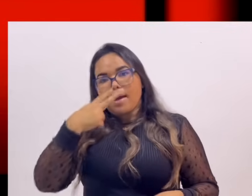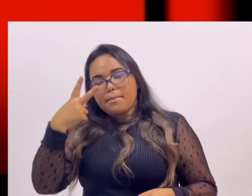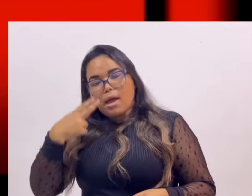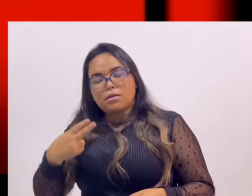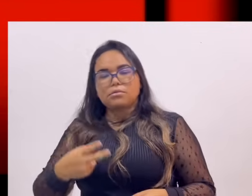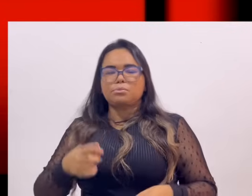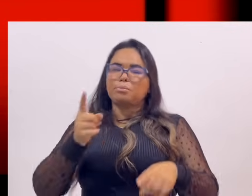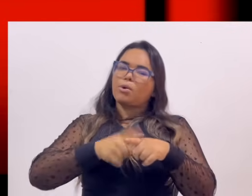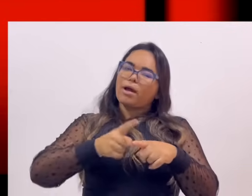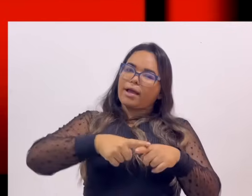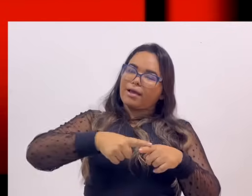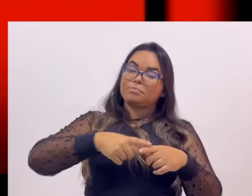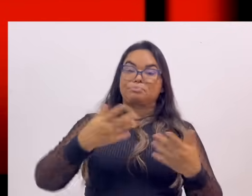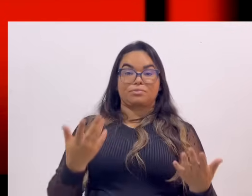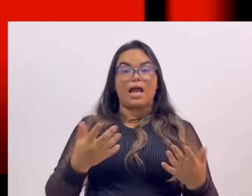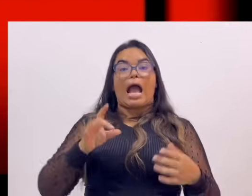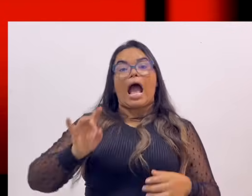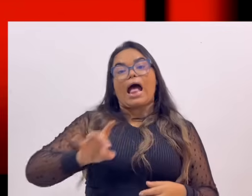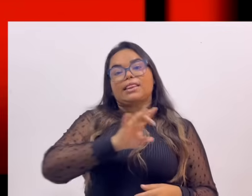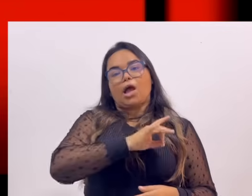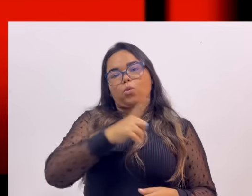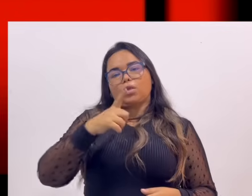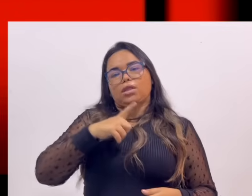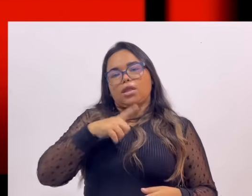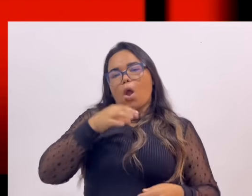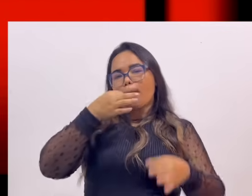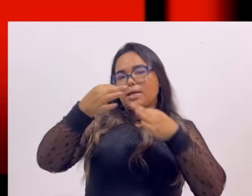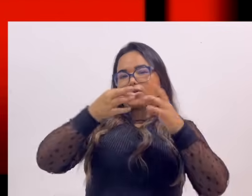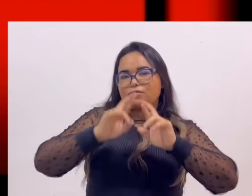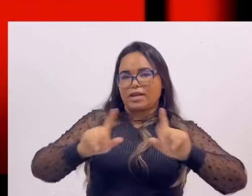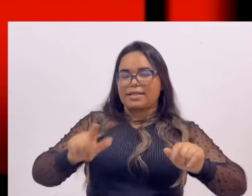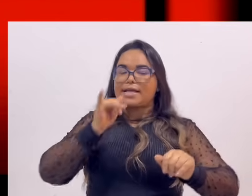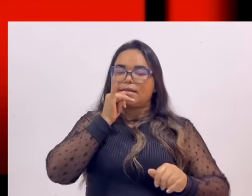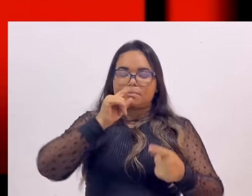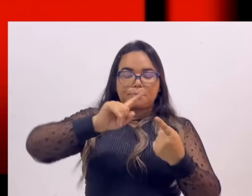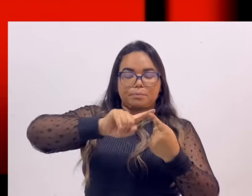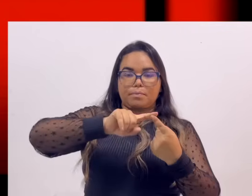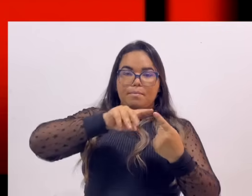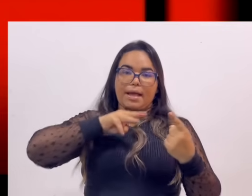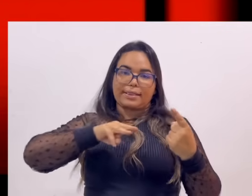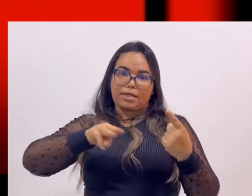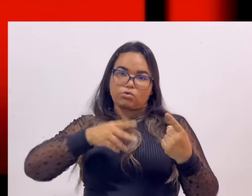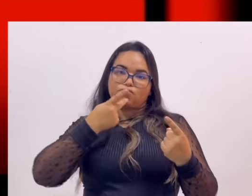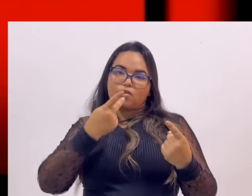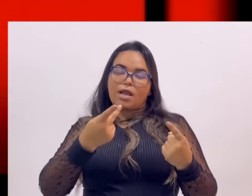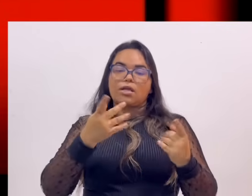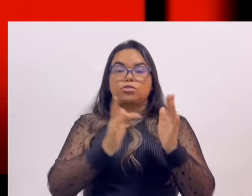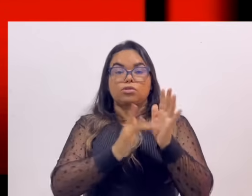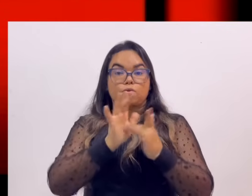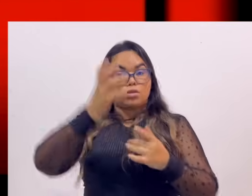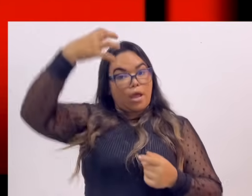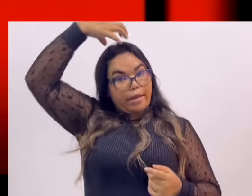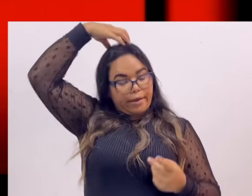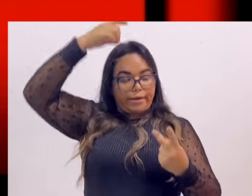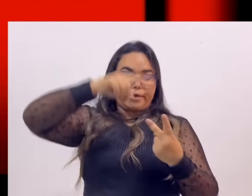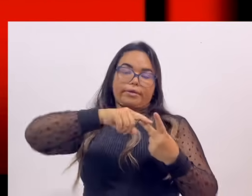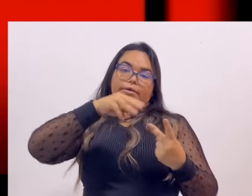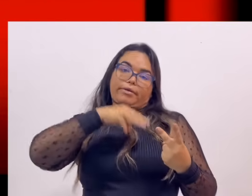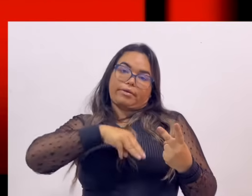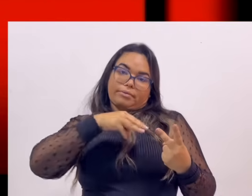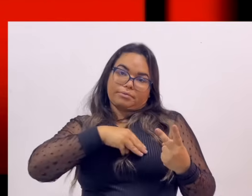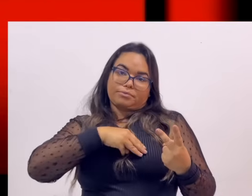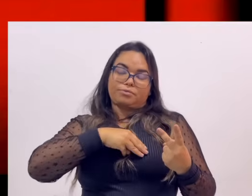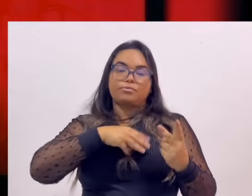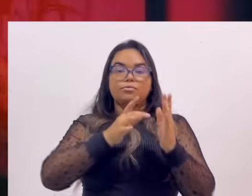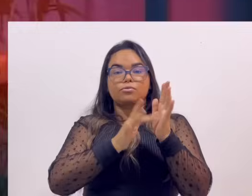um tem um ponto de vista diferente. Mateus fala sobre Cristo, o rei. Marcos fala sobre Cristo, o servo. Lucas fala sobre